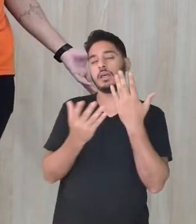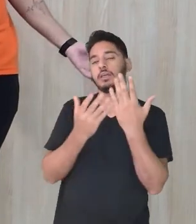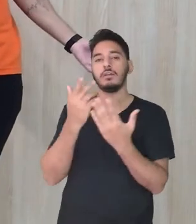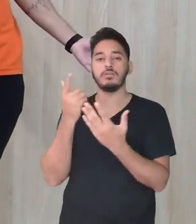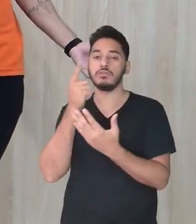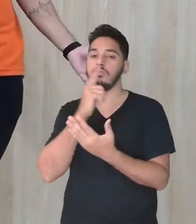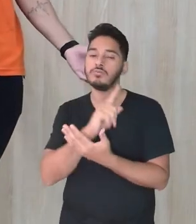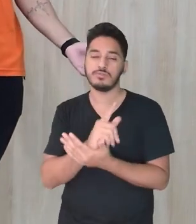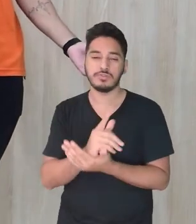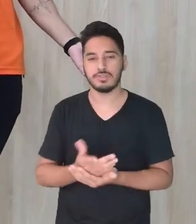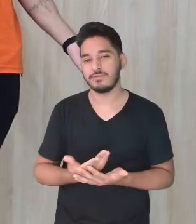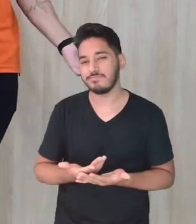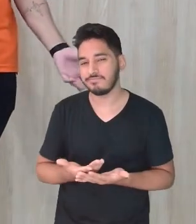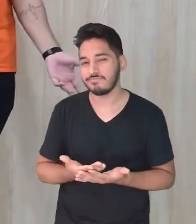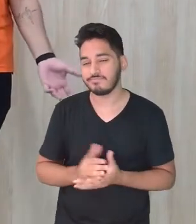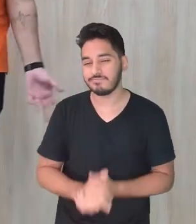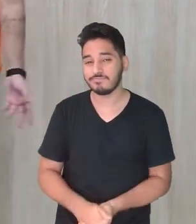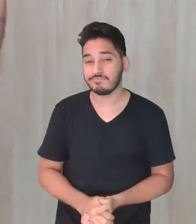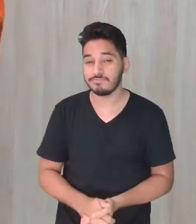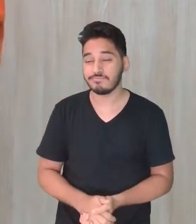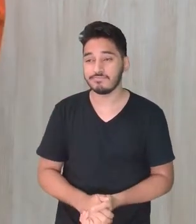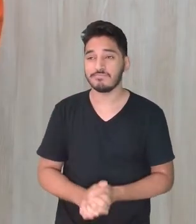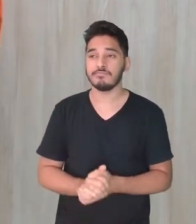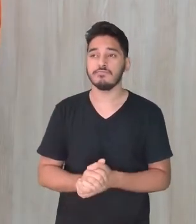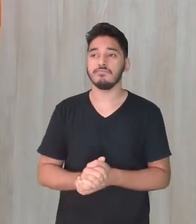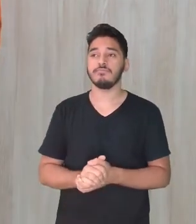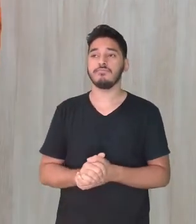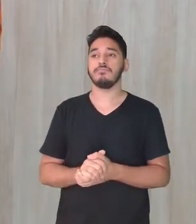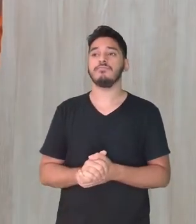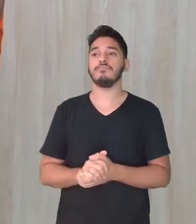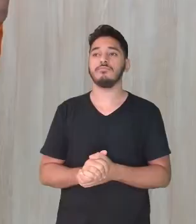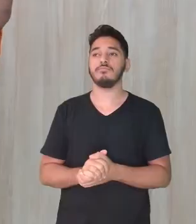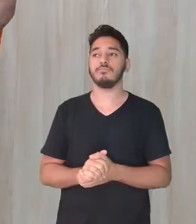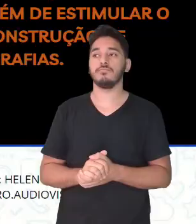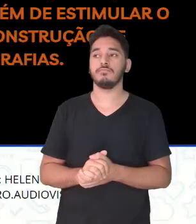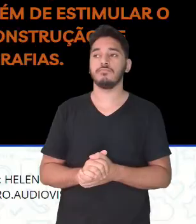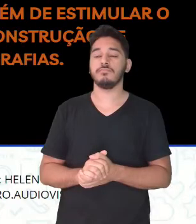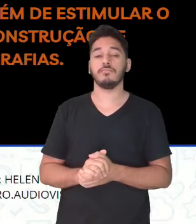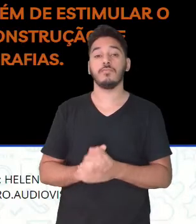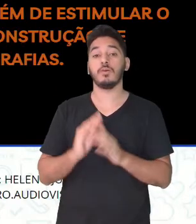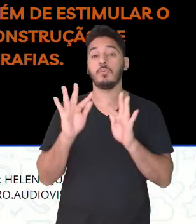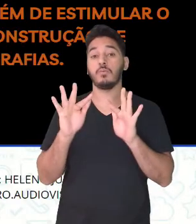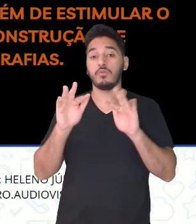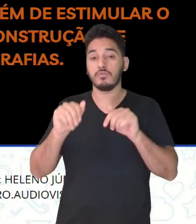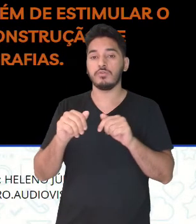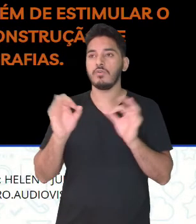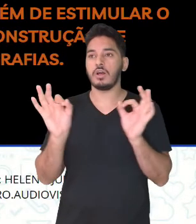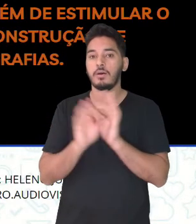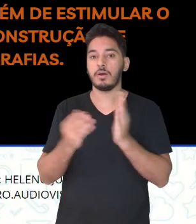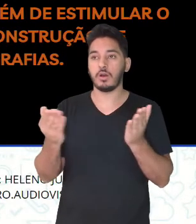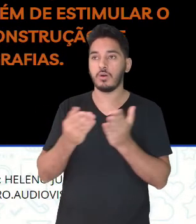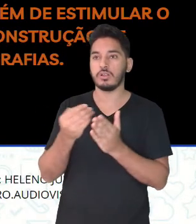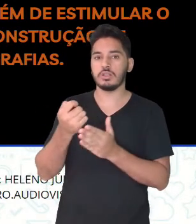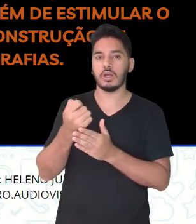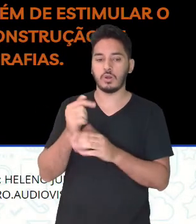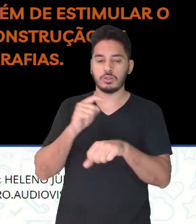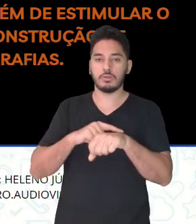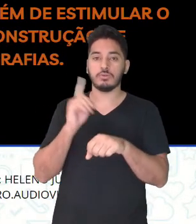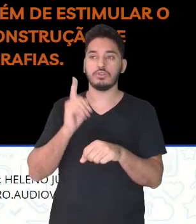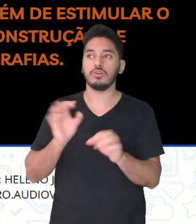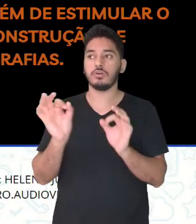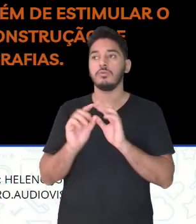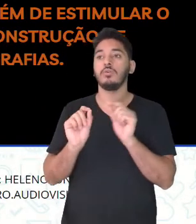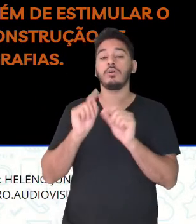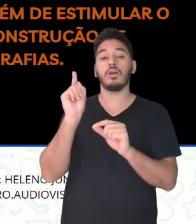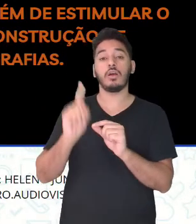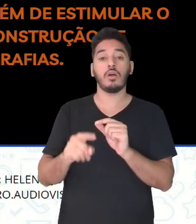um espetáculo inteiro, por exemplo. Né? E aí é isso, ó. Por último, eu vou fechar nesse, porque a gente já está com um tempo ali, que é